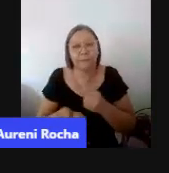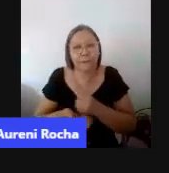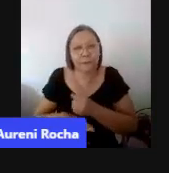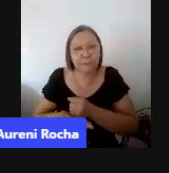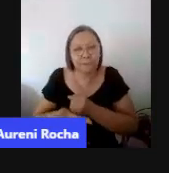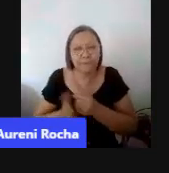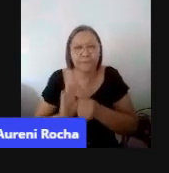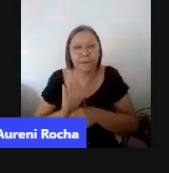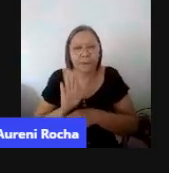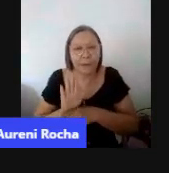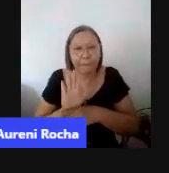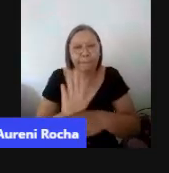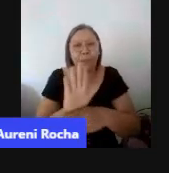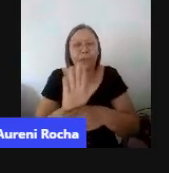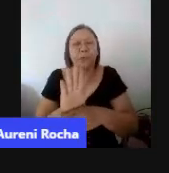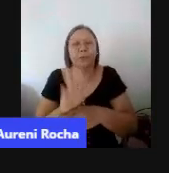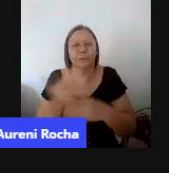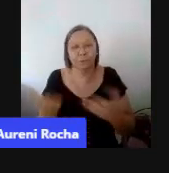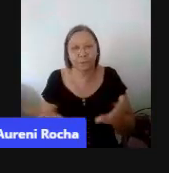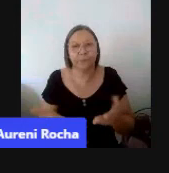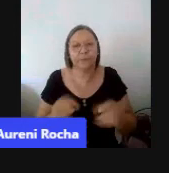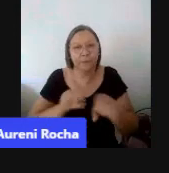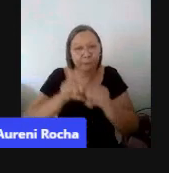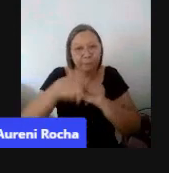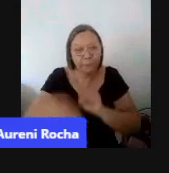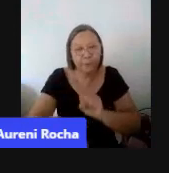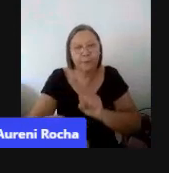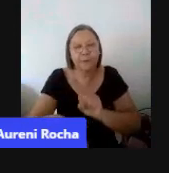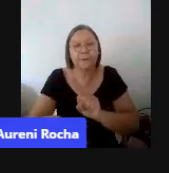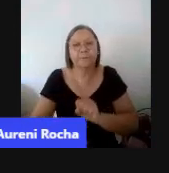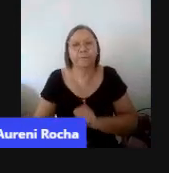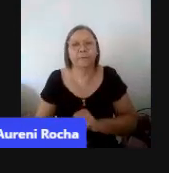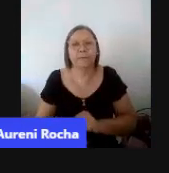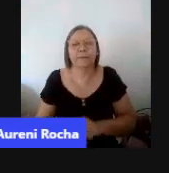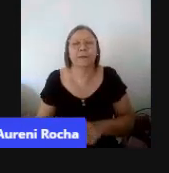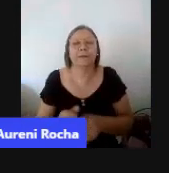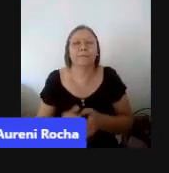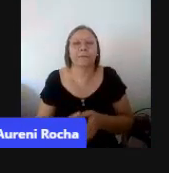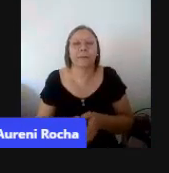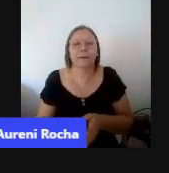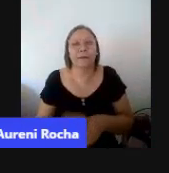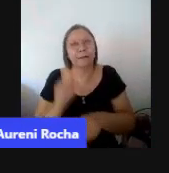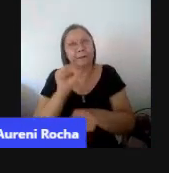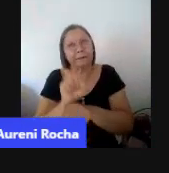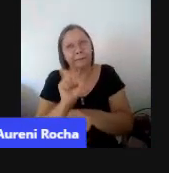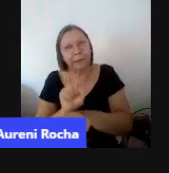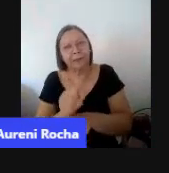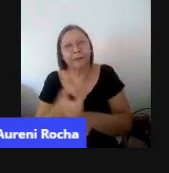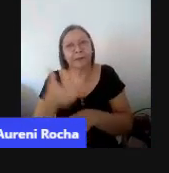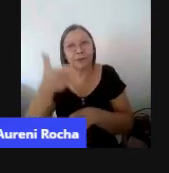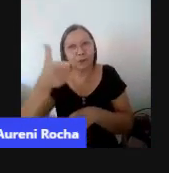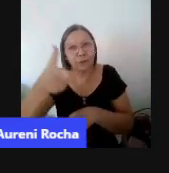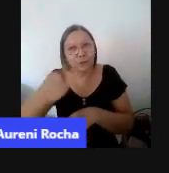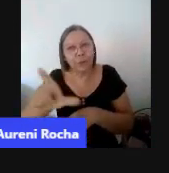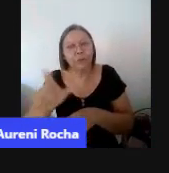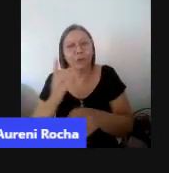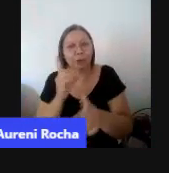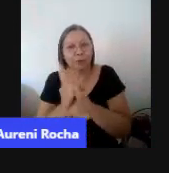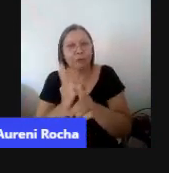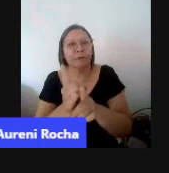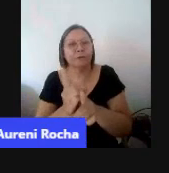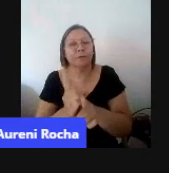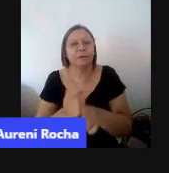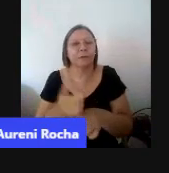estar aqui com a gente. Esperamos que nas próximas vezes a gente consiga fazer você aparecer e fazer sua fala